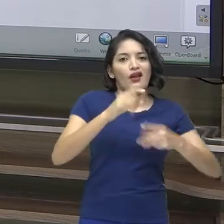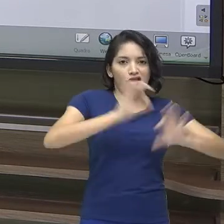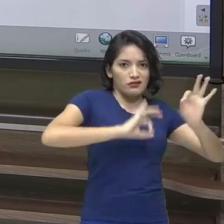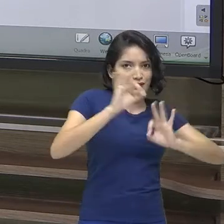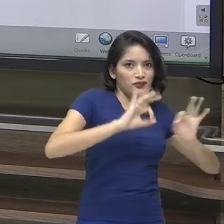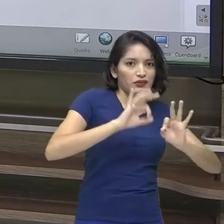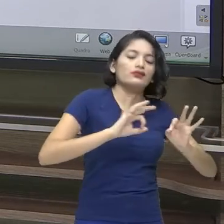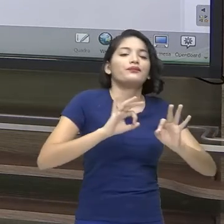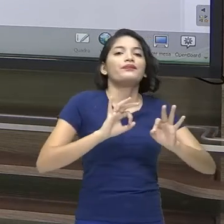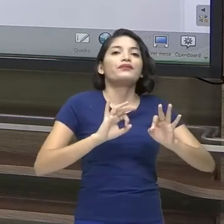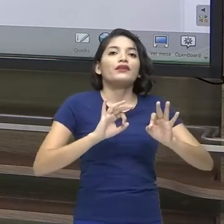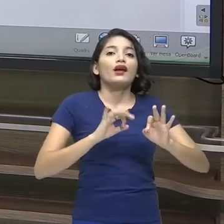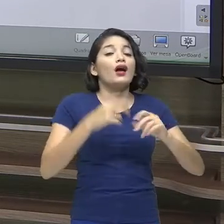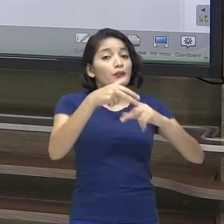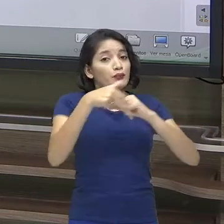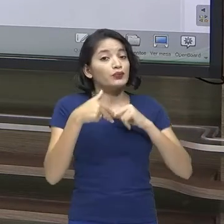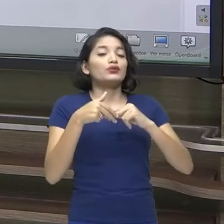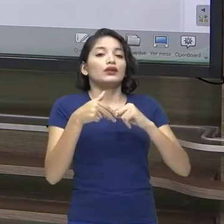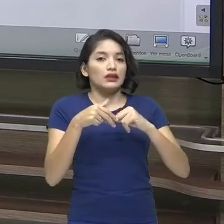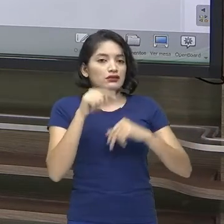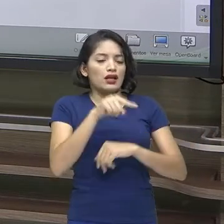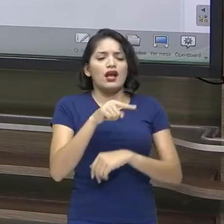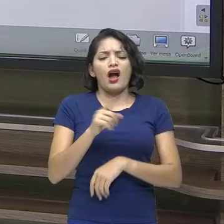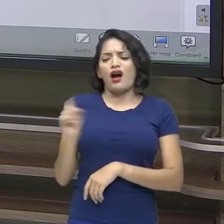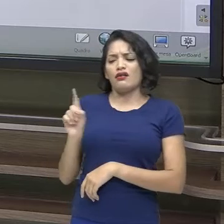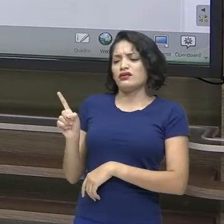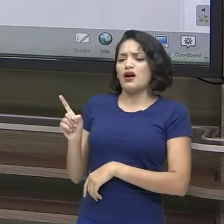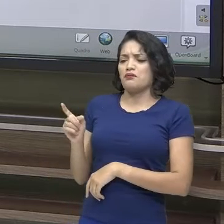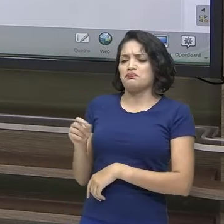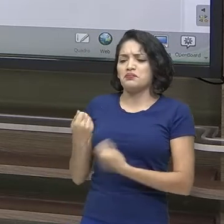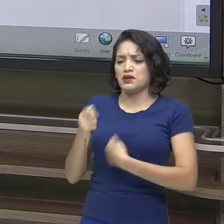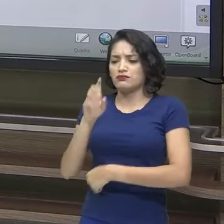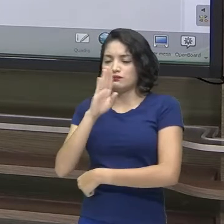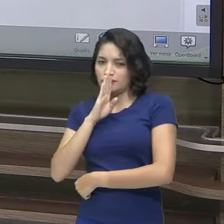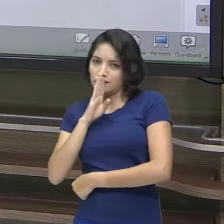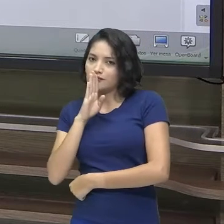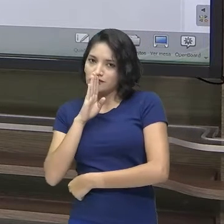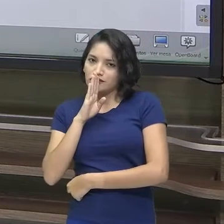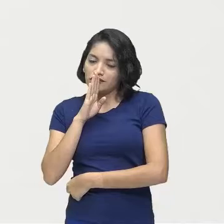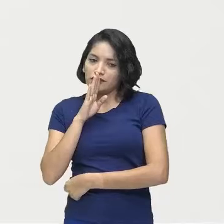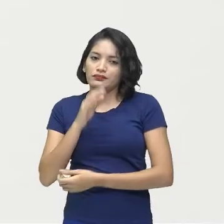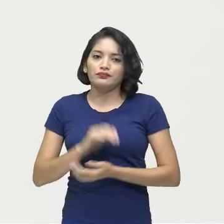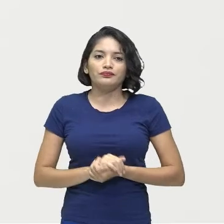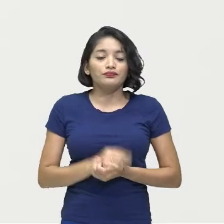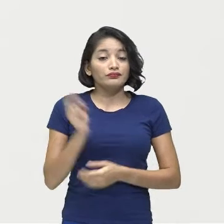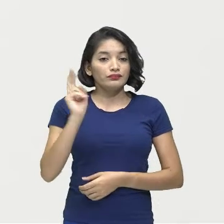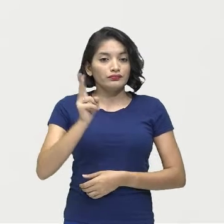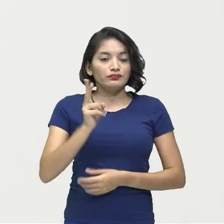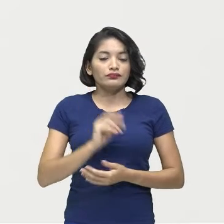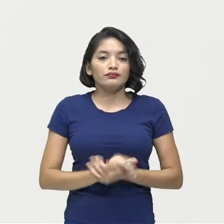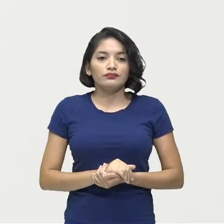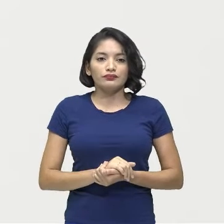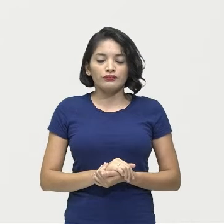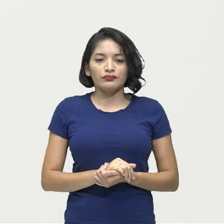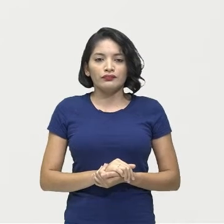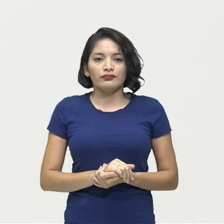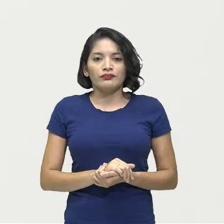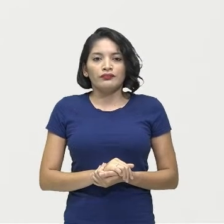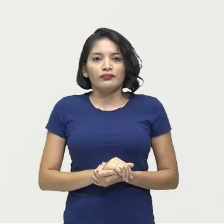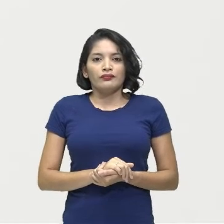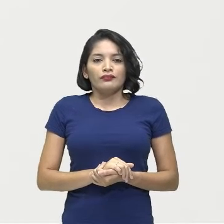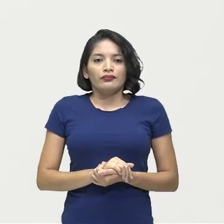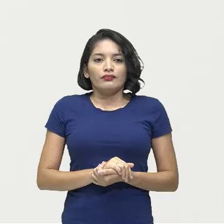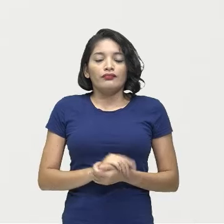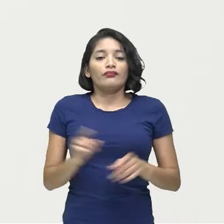foi justamente esse motivo que levou o Stalin a dizer não, ele tem que se calar em algum momento, tá bom? Então vamos lá continuar. Temos também